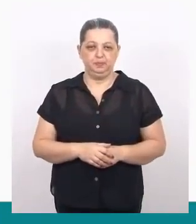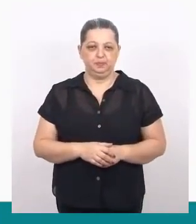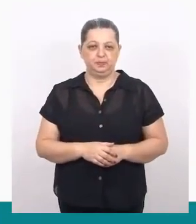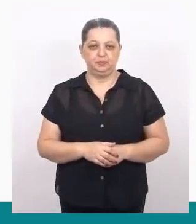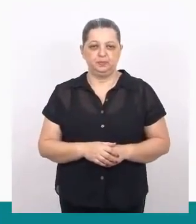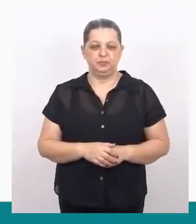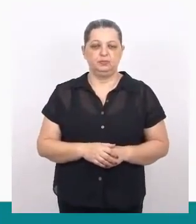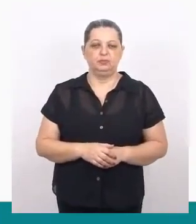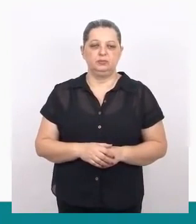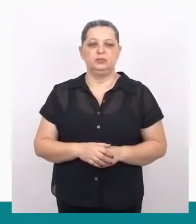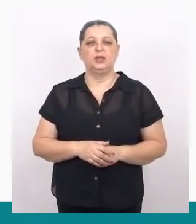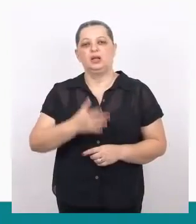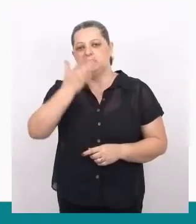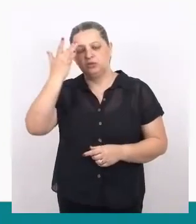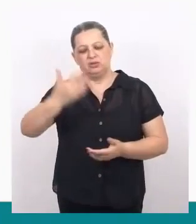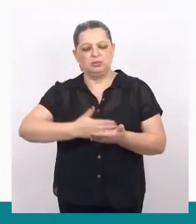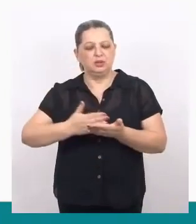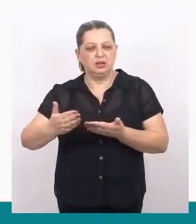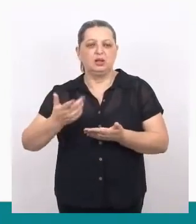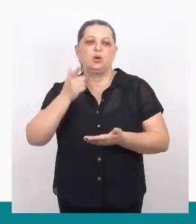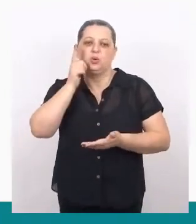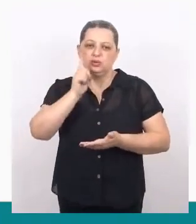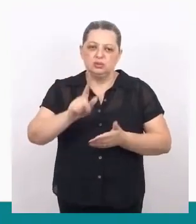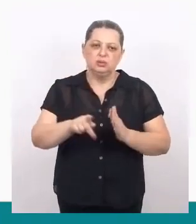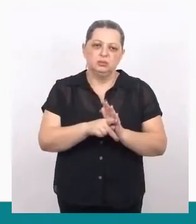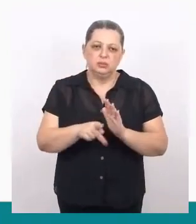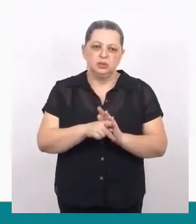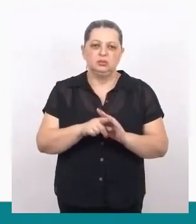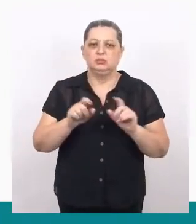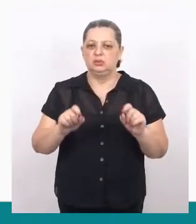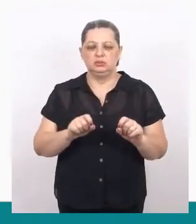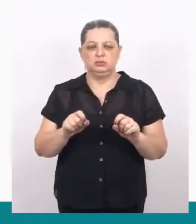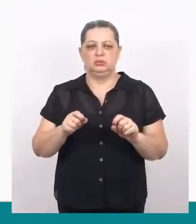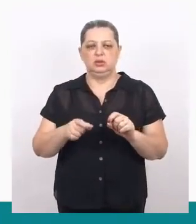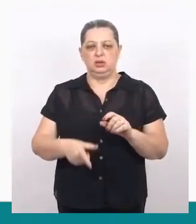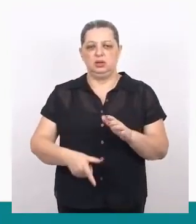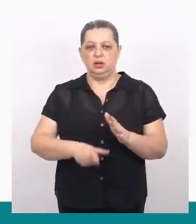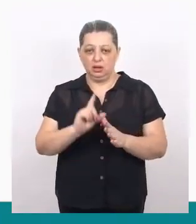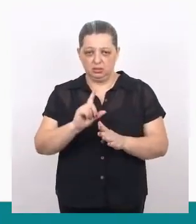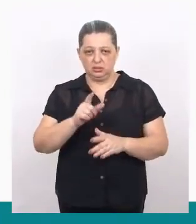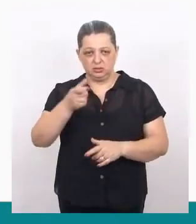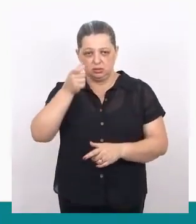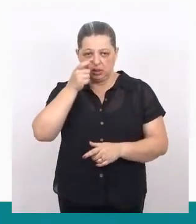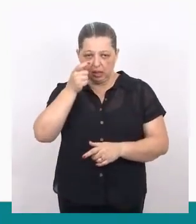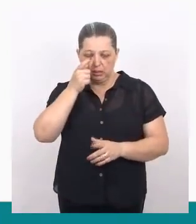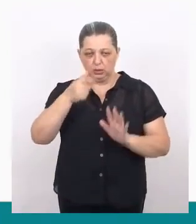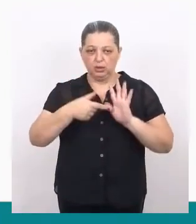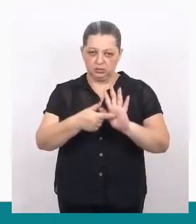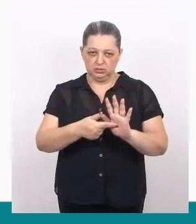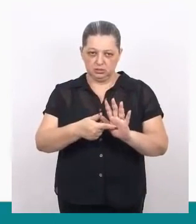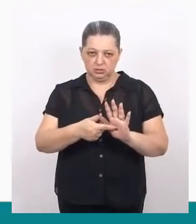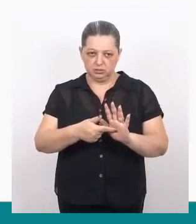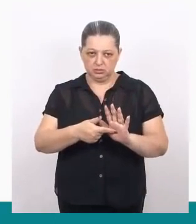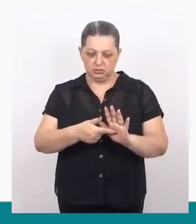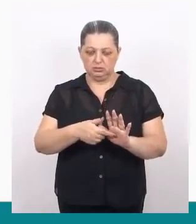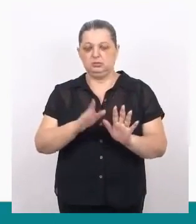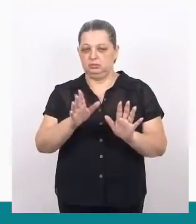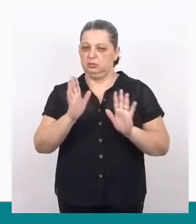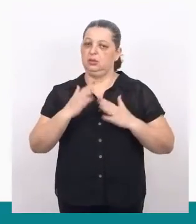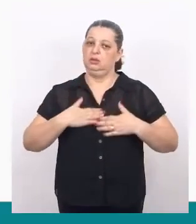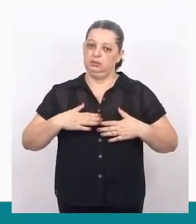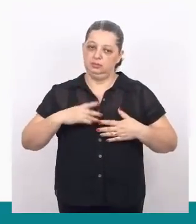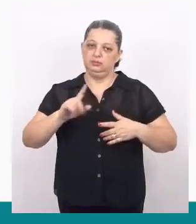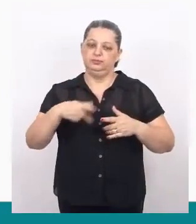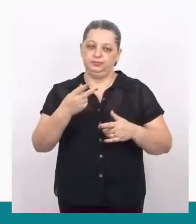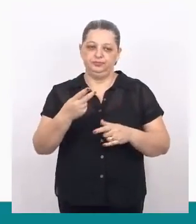falar: conseguiremos consultar o saldo antes da atribuição da manifestação de interesse? A gente vai falar sobre isso, tá? Então, no